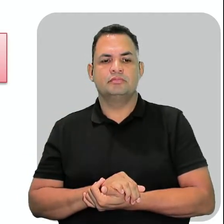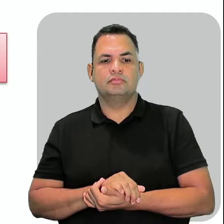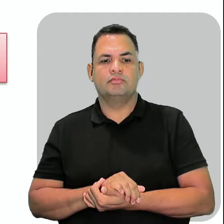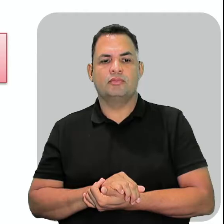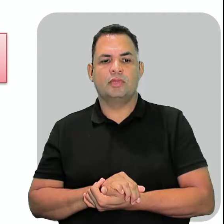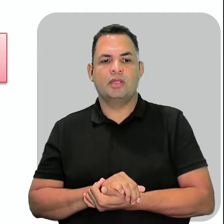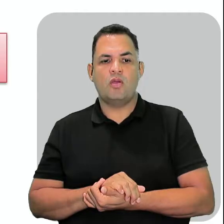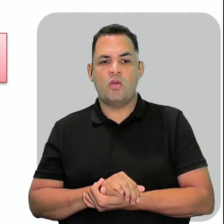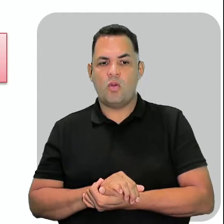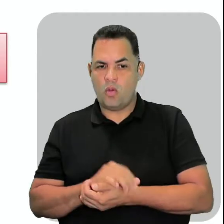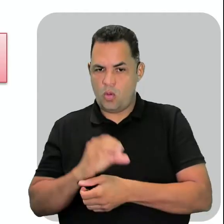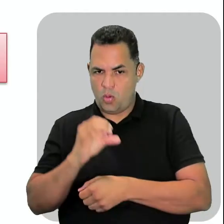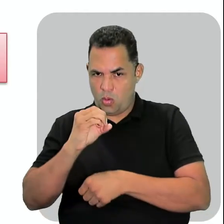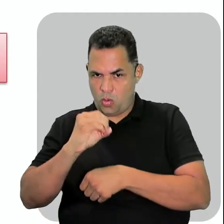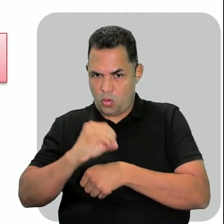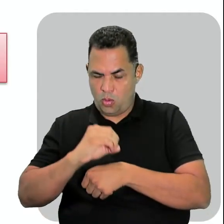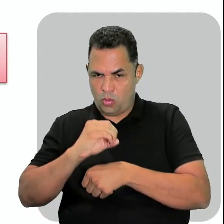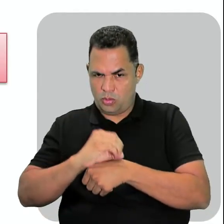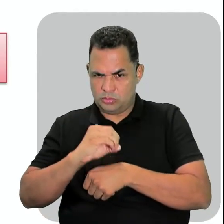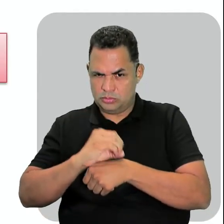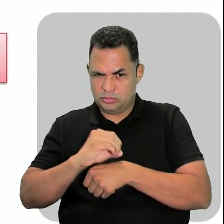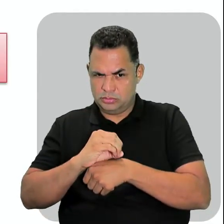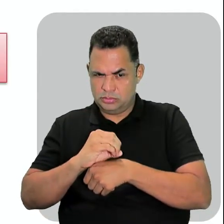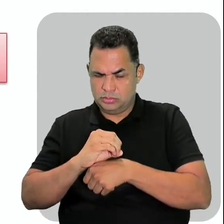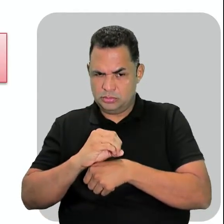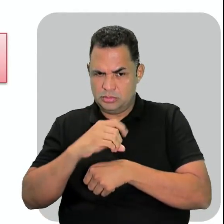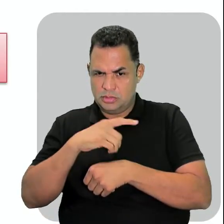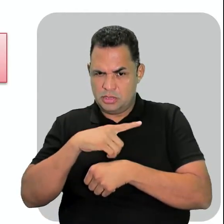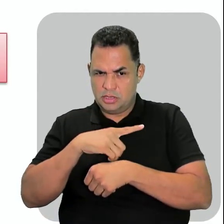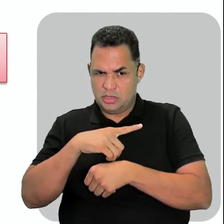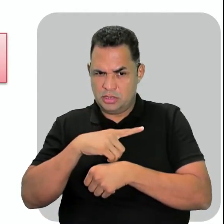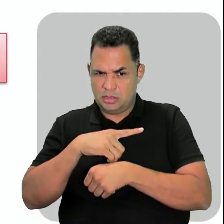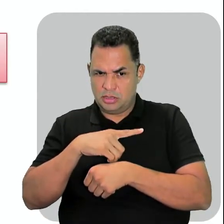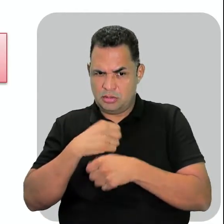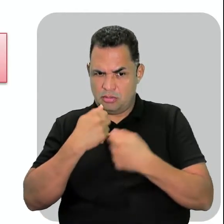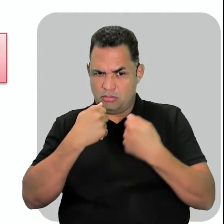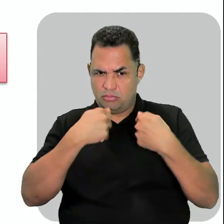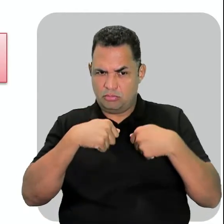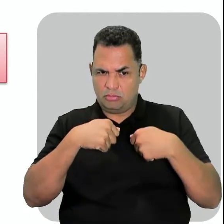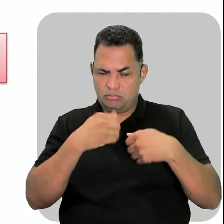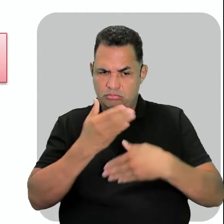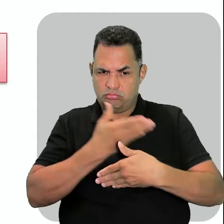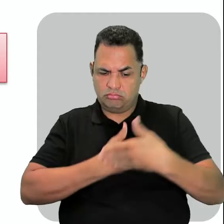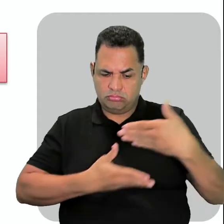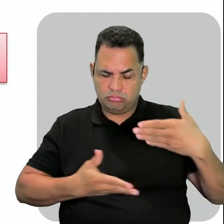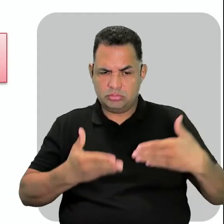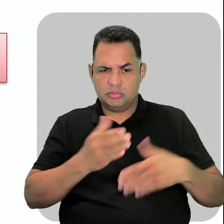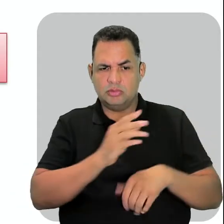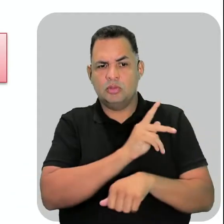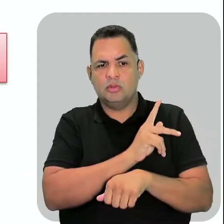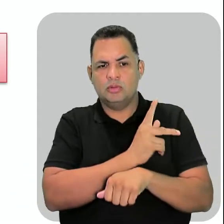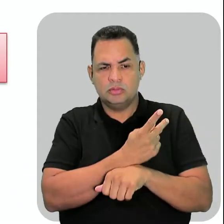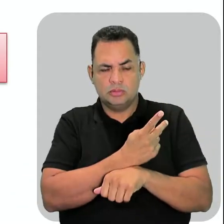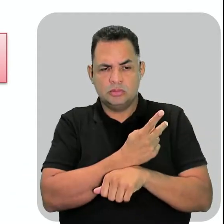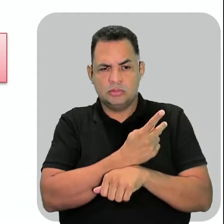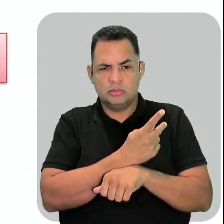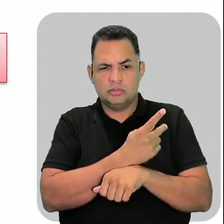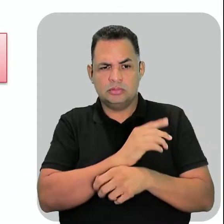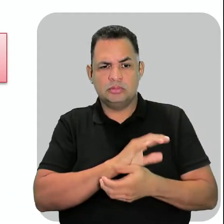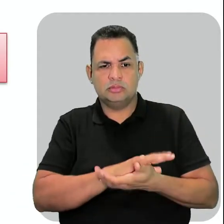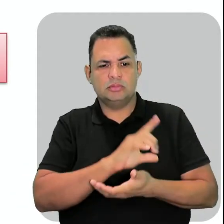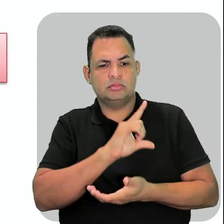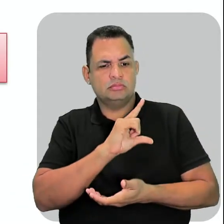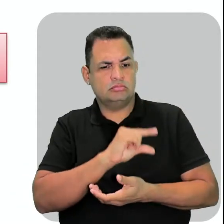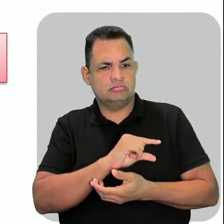oxigênio, por ele ser muito eletronegativo, ele tem uma grande tendência de interagir com o hidrogênio, que é mais